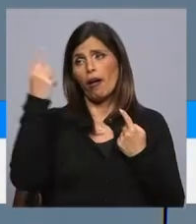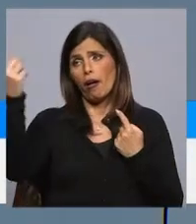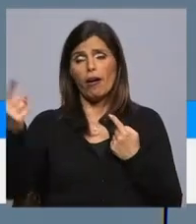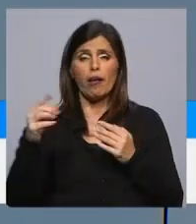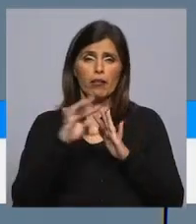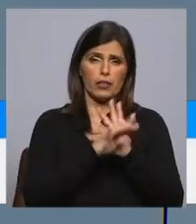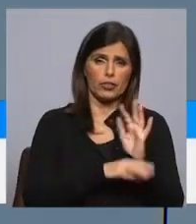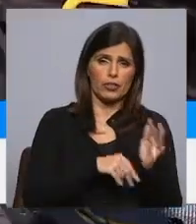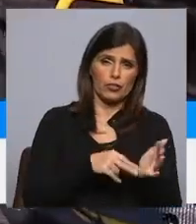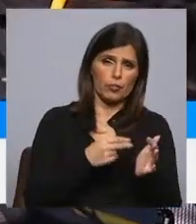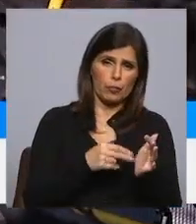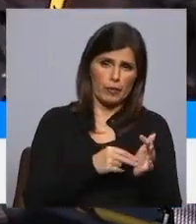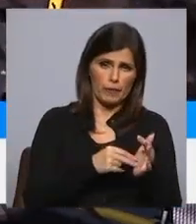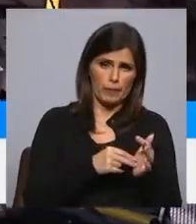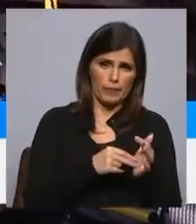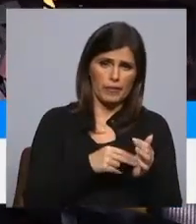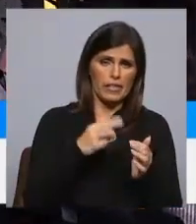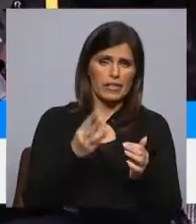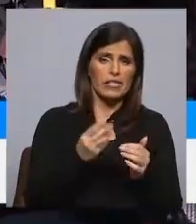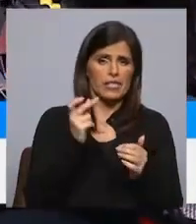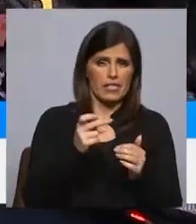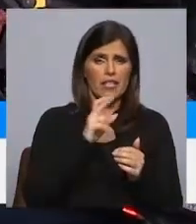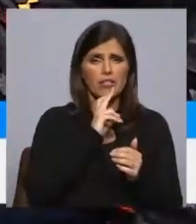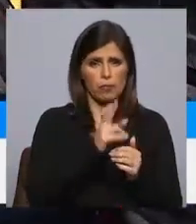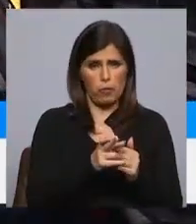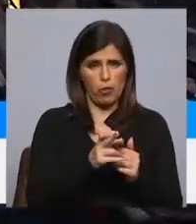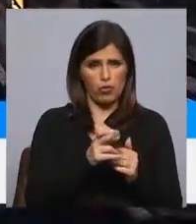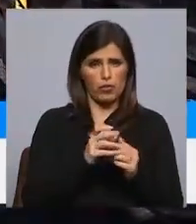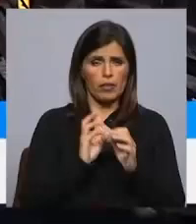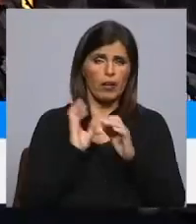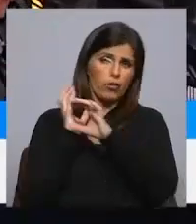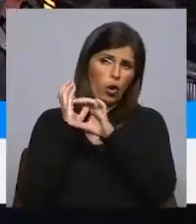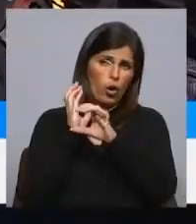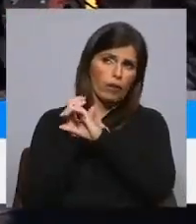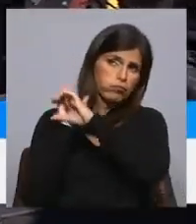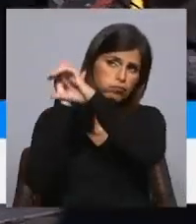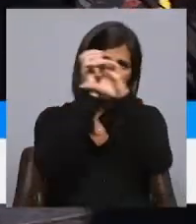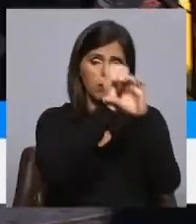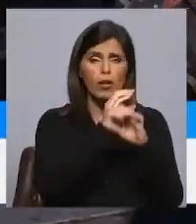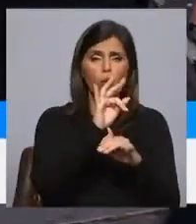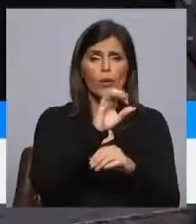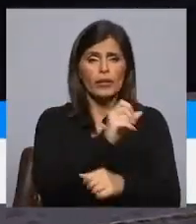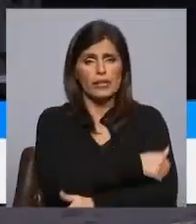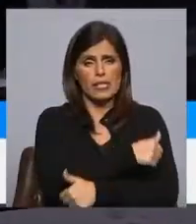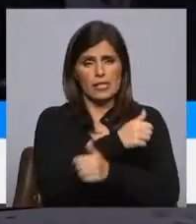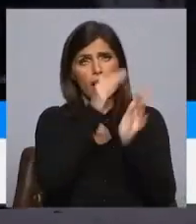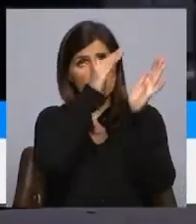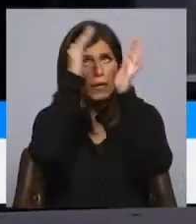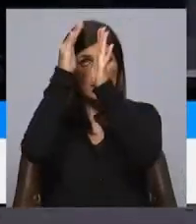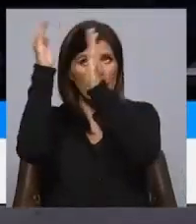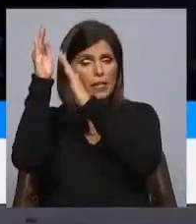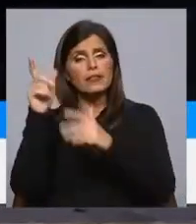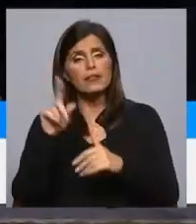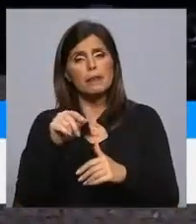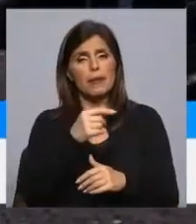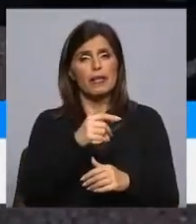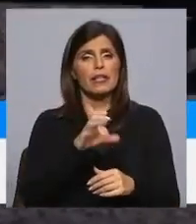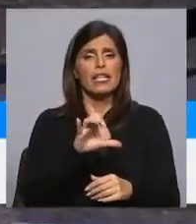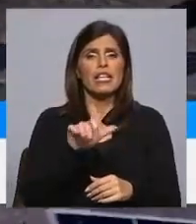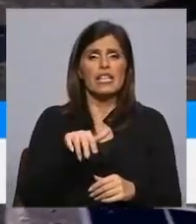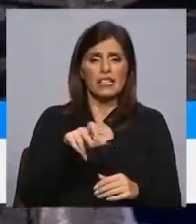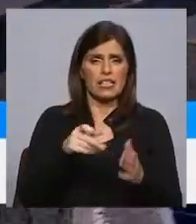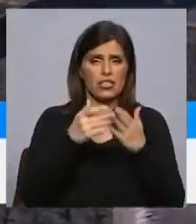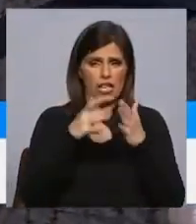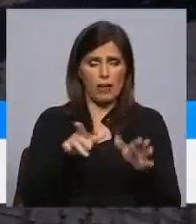de espera. Em 3 anos, esta resposta sobre rodas vai chegar a 40 cidades mais do interior, a partir também de clínicas a abrir